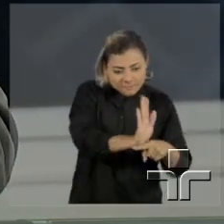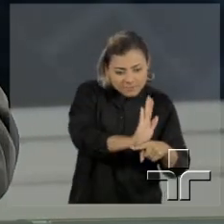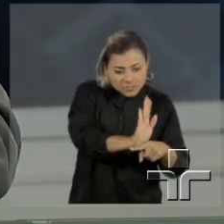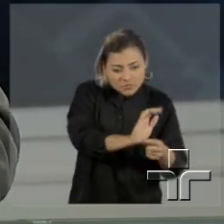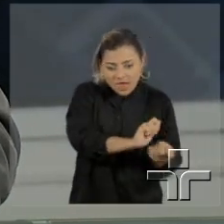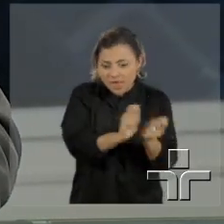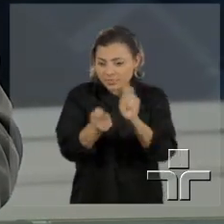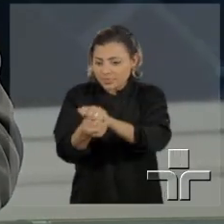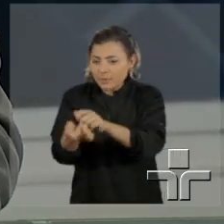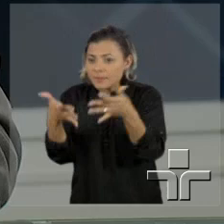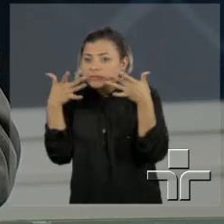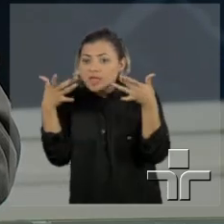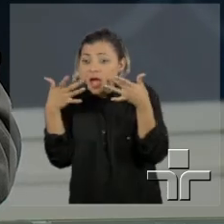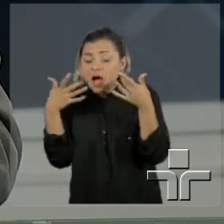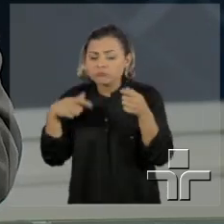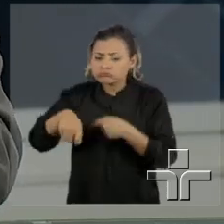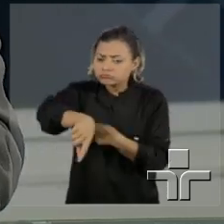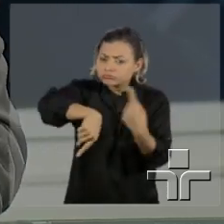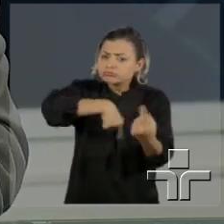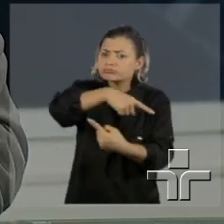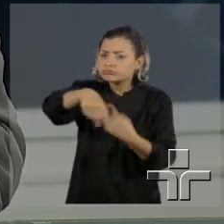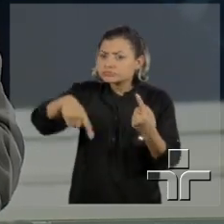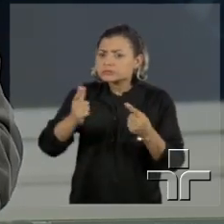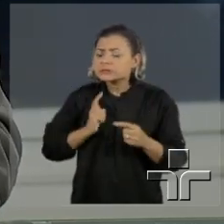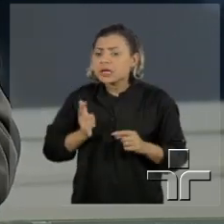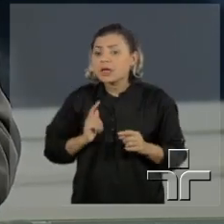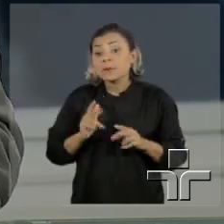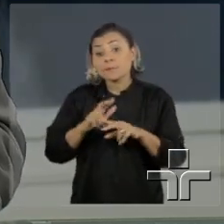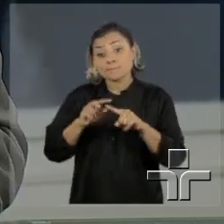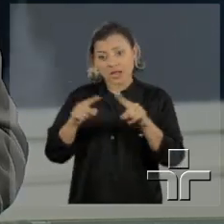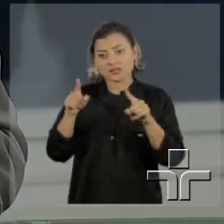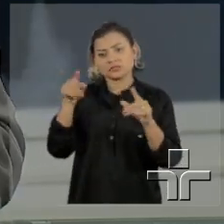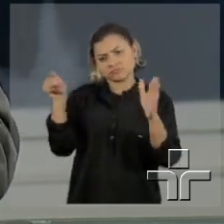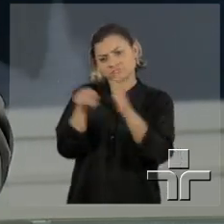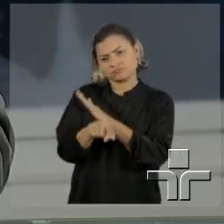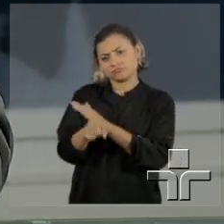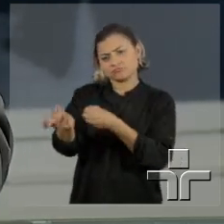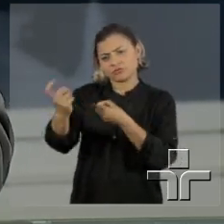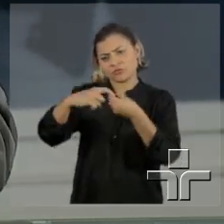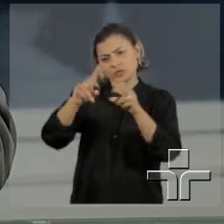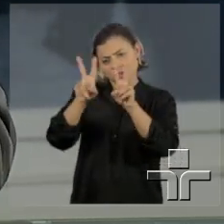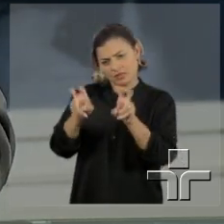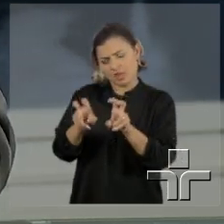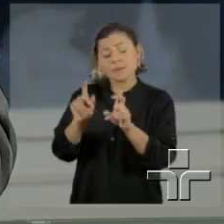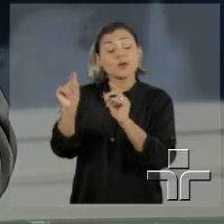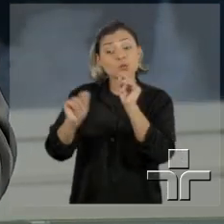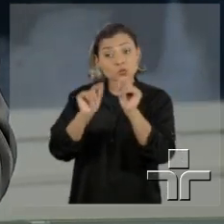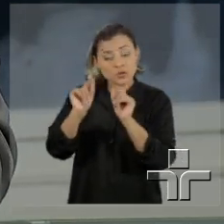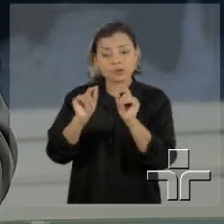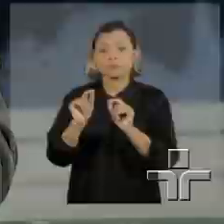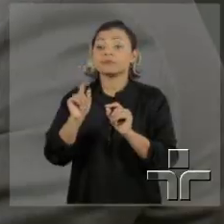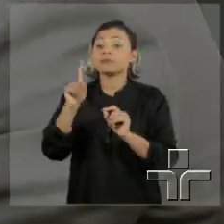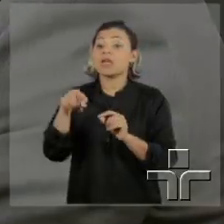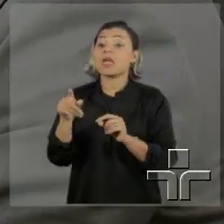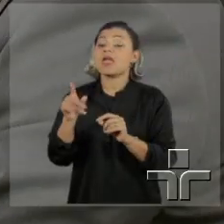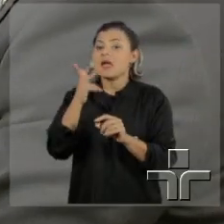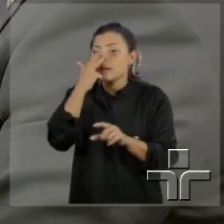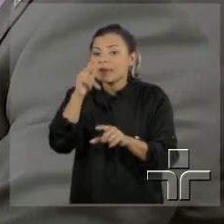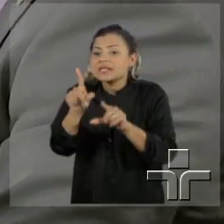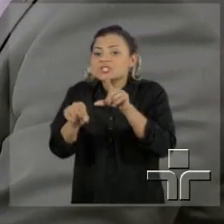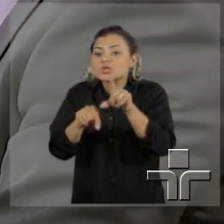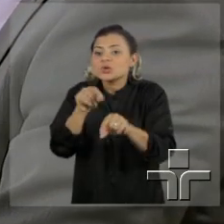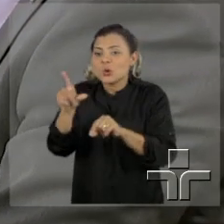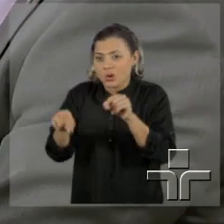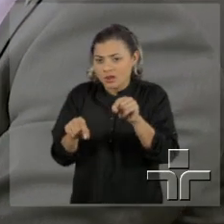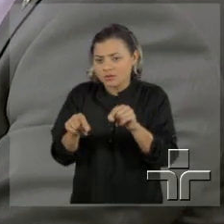Agora, uma coisa que me assusta muito, sei que fugindo um pouco da sua pergunta, mas voltando um pouco do que você está falando, é essa questão do filtro, né? Porque